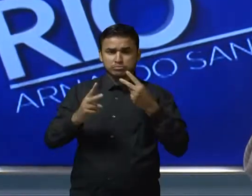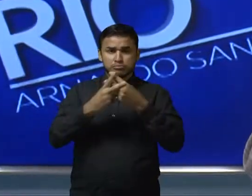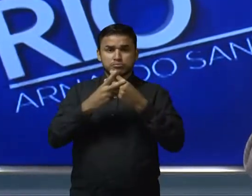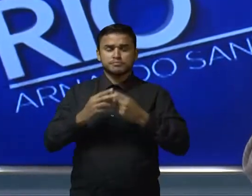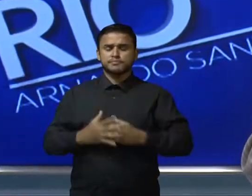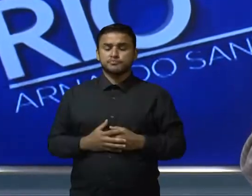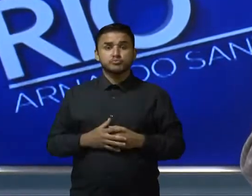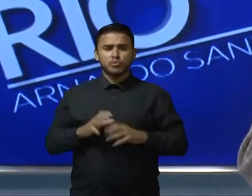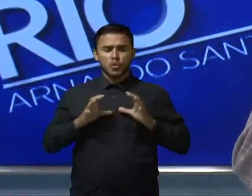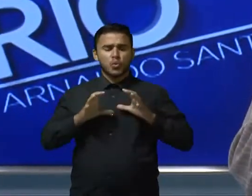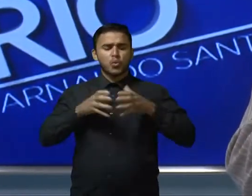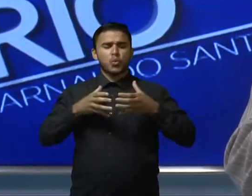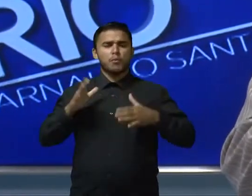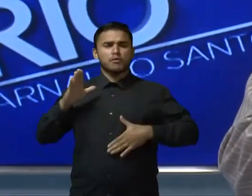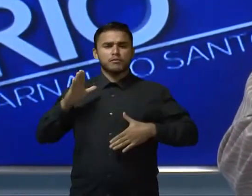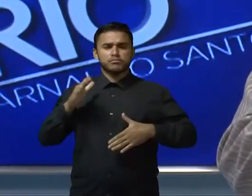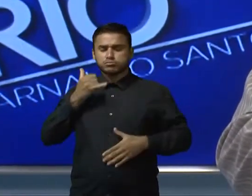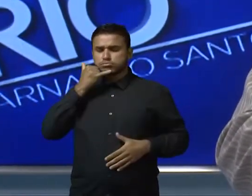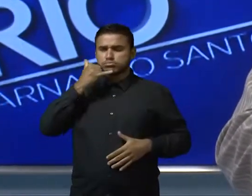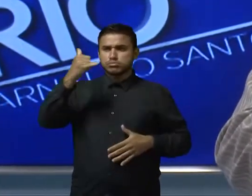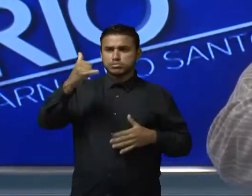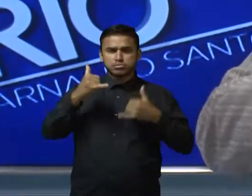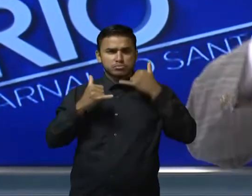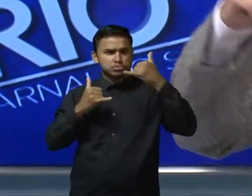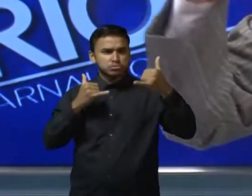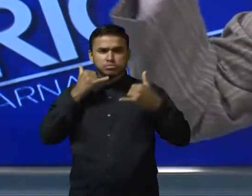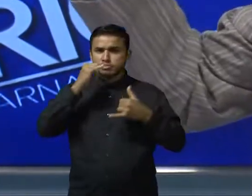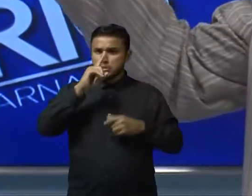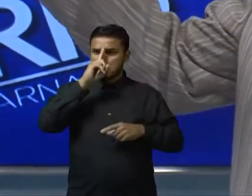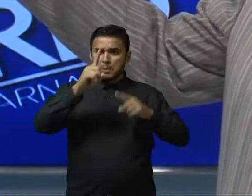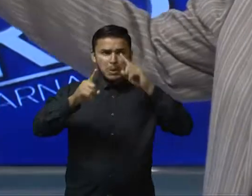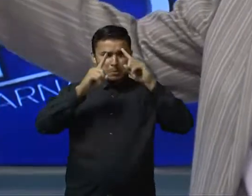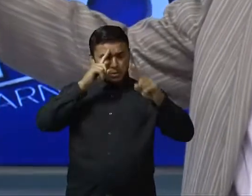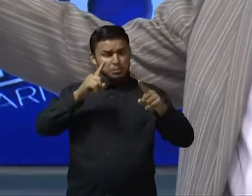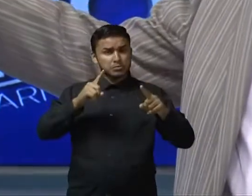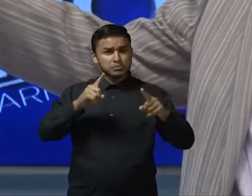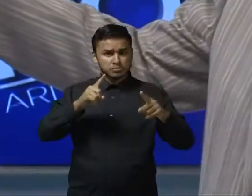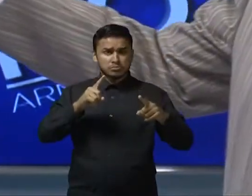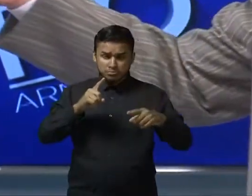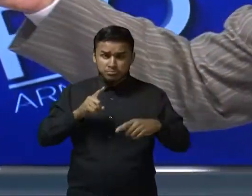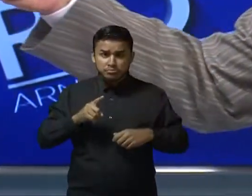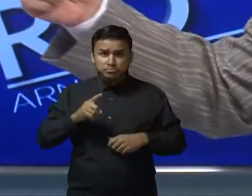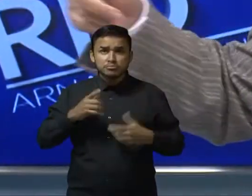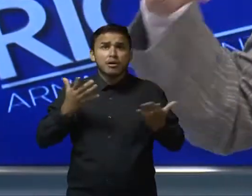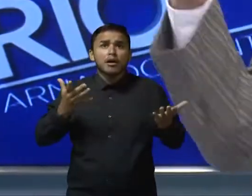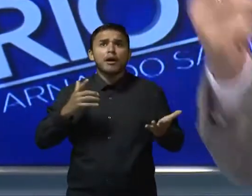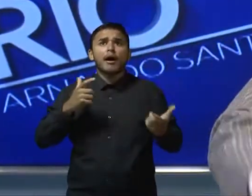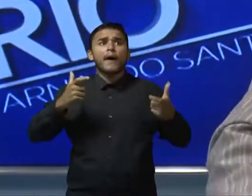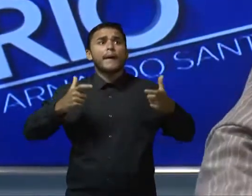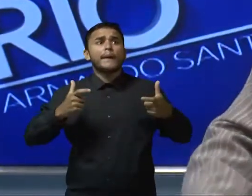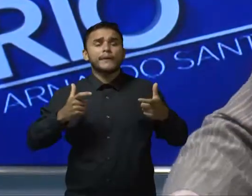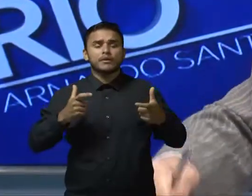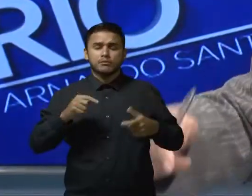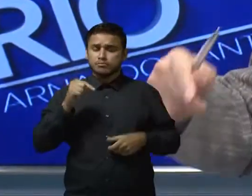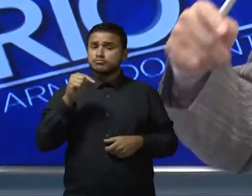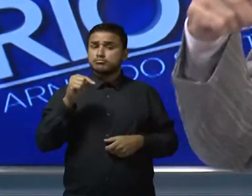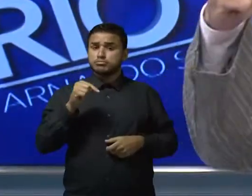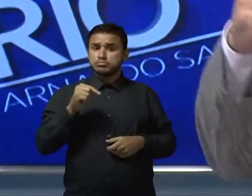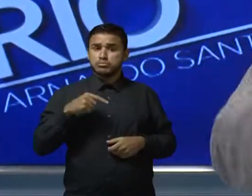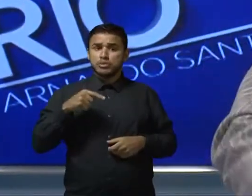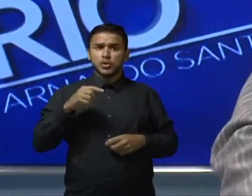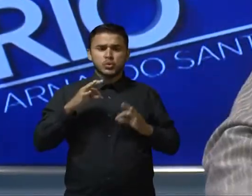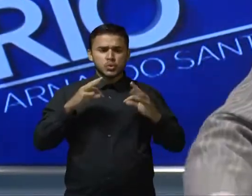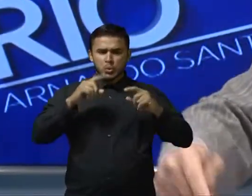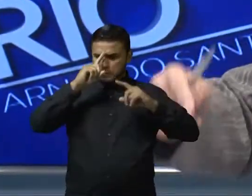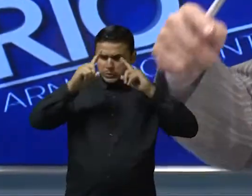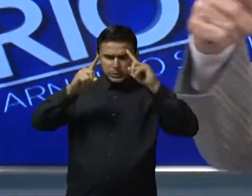que as facções estão comandando o crime nosso de cada dia. né, os ataques a transporte escolar,